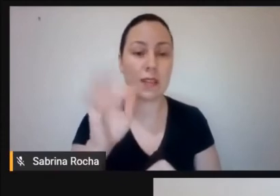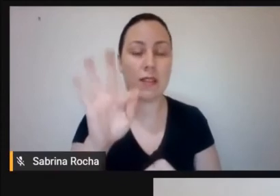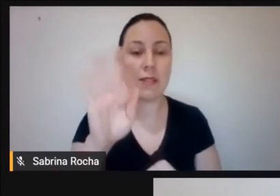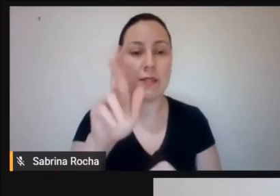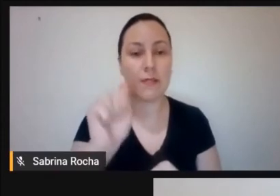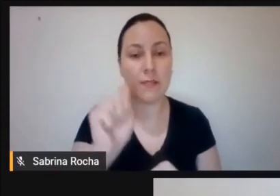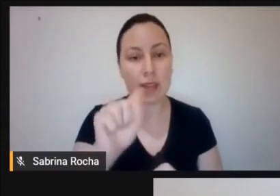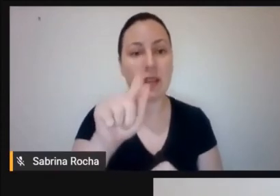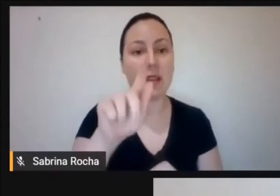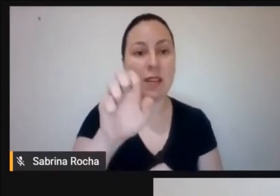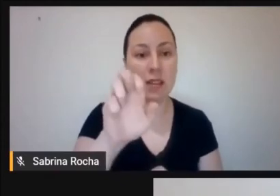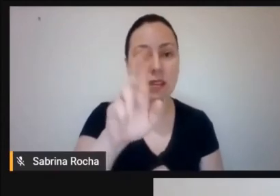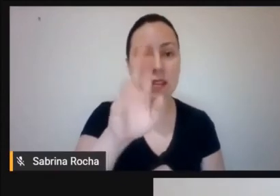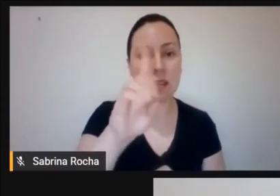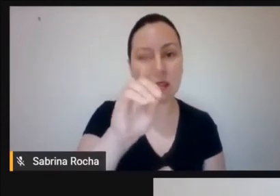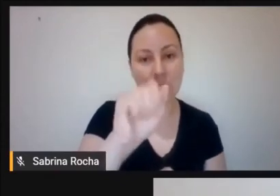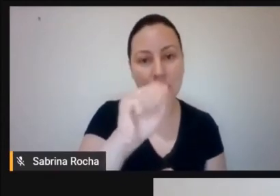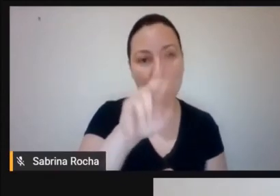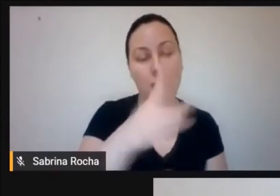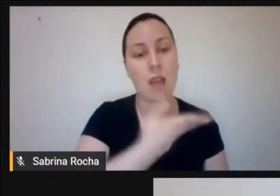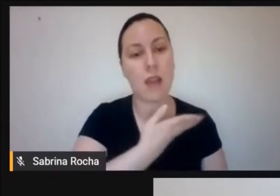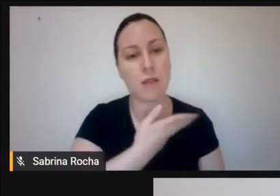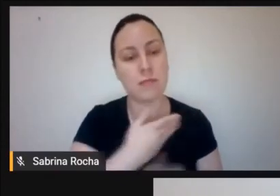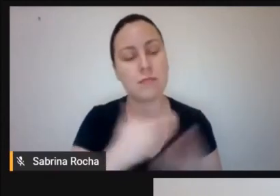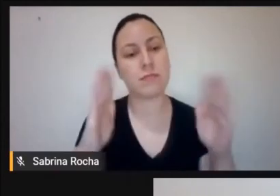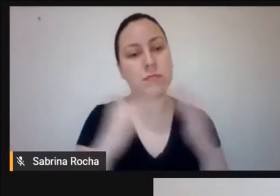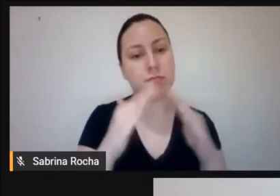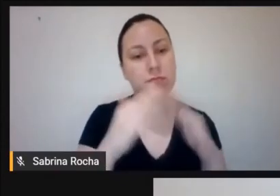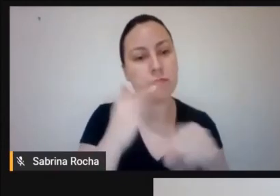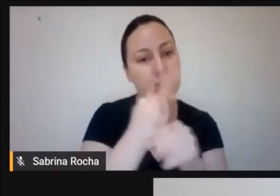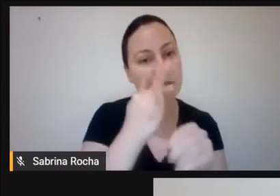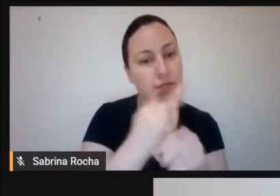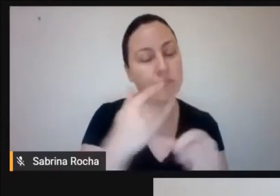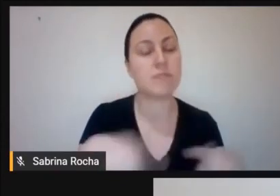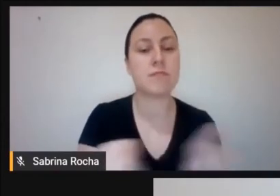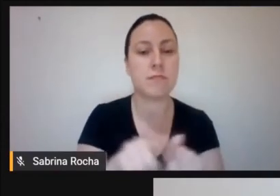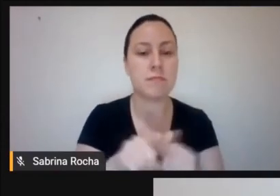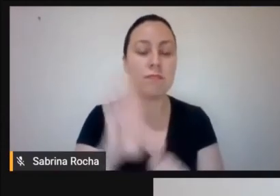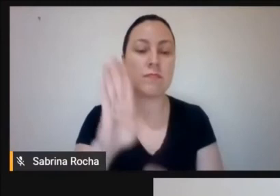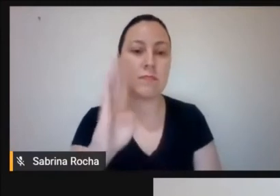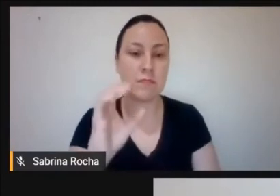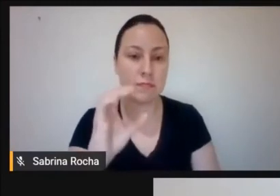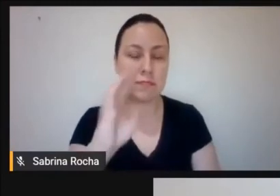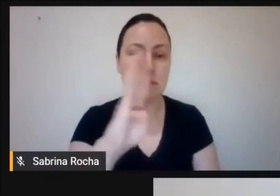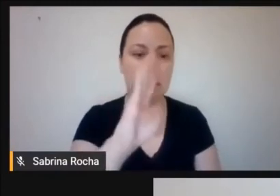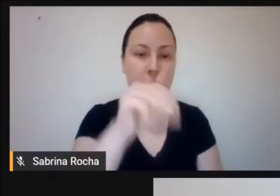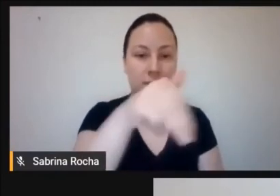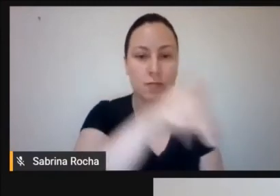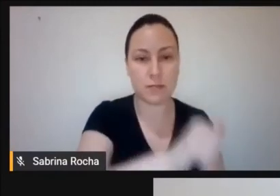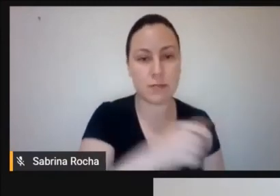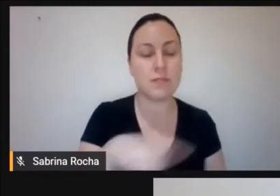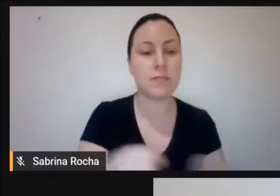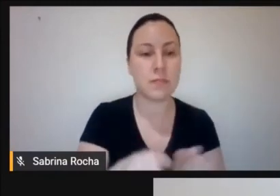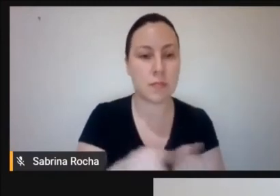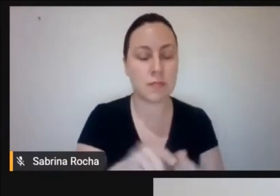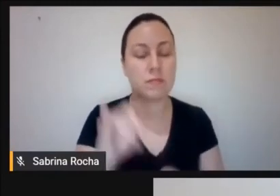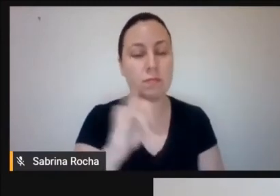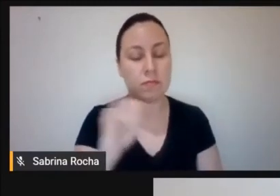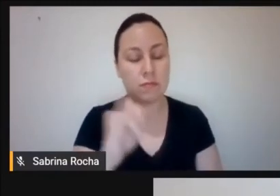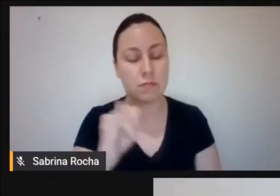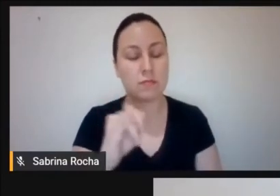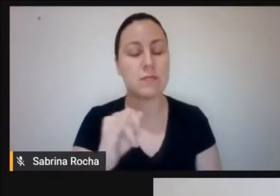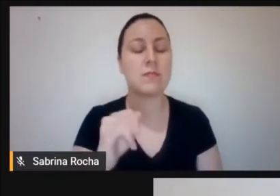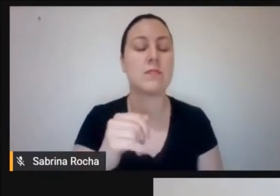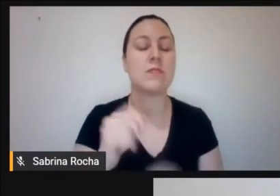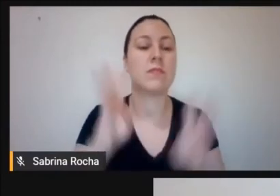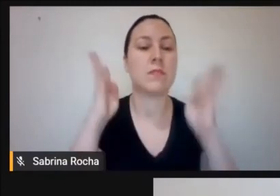Amigos da Casa Fiat de Cultura, CBMM, além de apoio institucional do Circuito Liberdade, do Instituto Estadual do Patrimônio Histórico e do